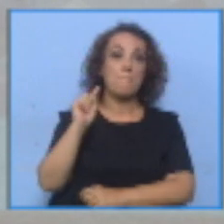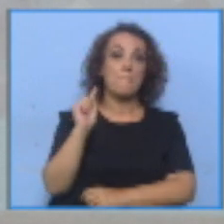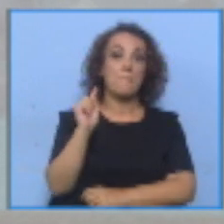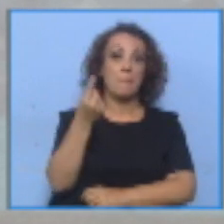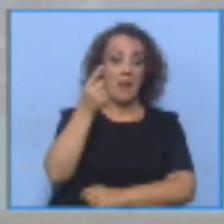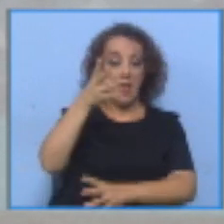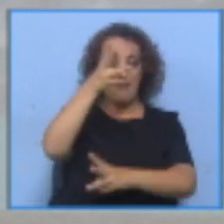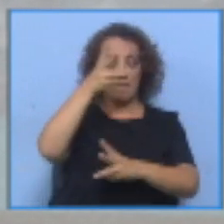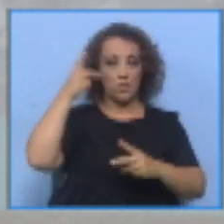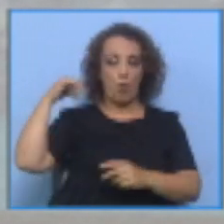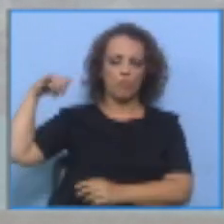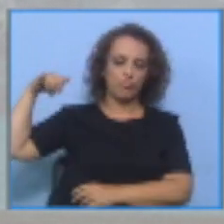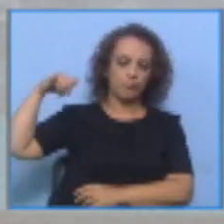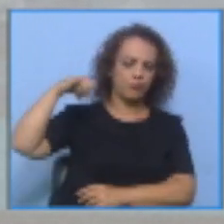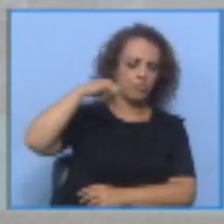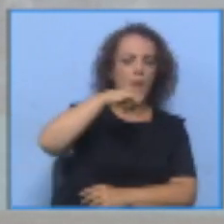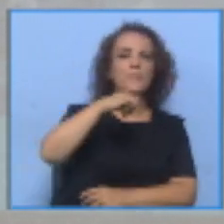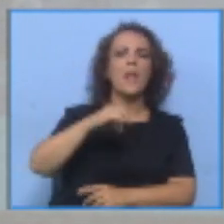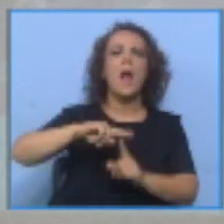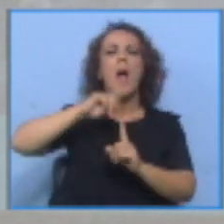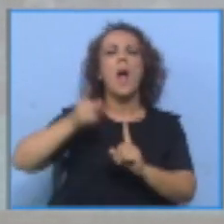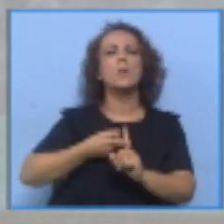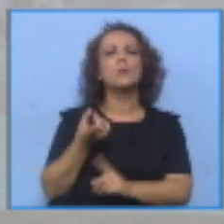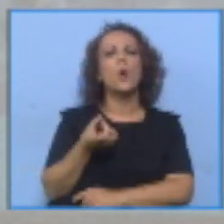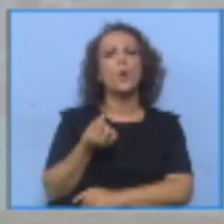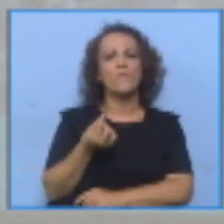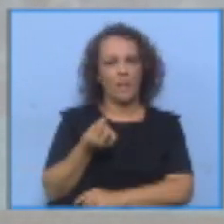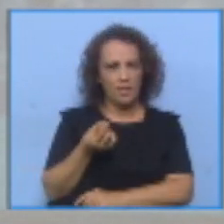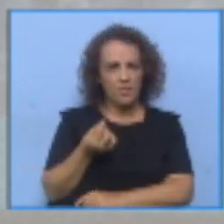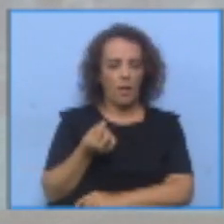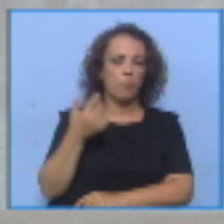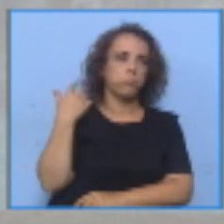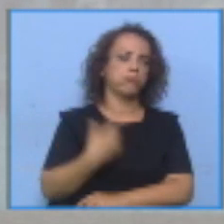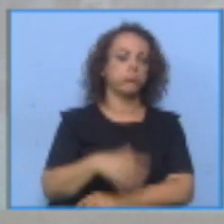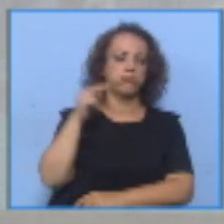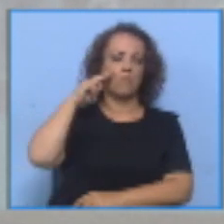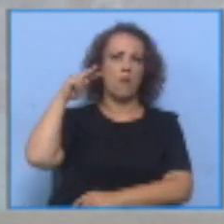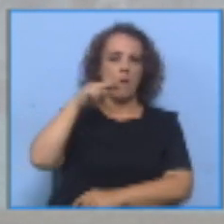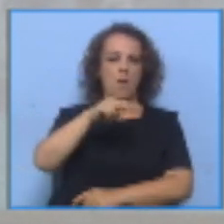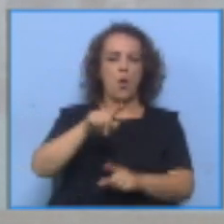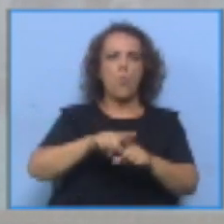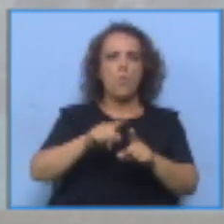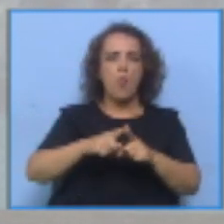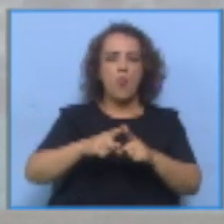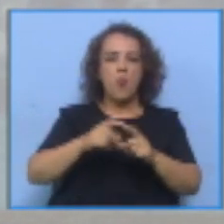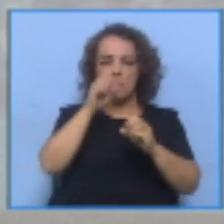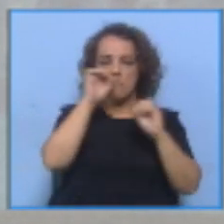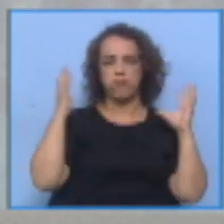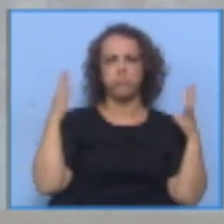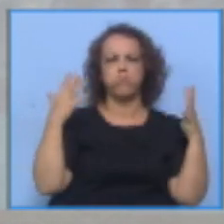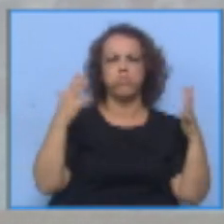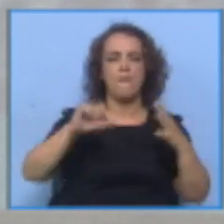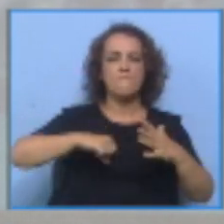da Amazónia, nos anos 90, era realmente impactante ver aquela selva verde por debaixo dos olhos,